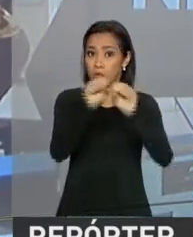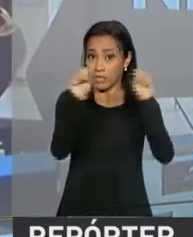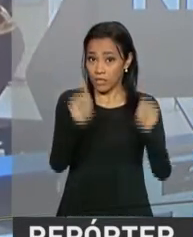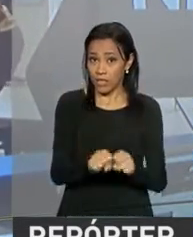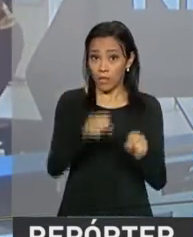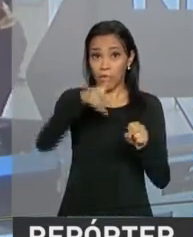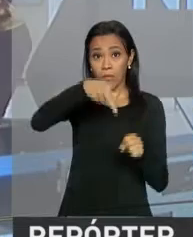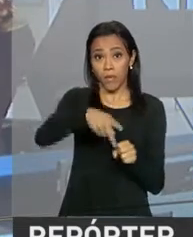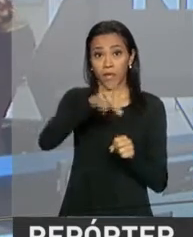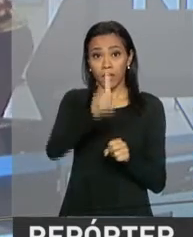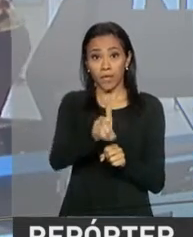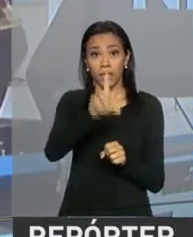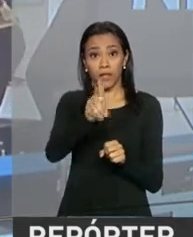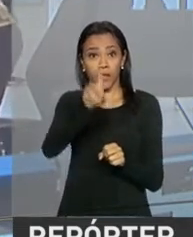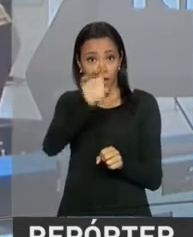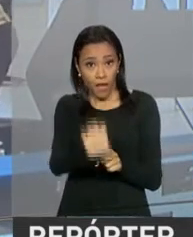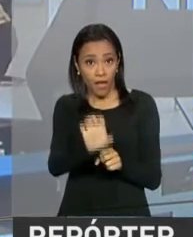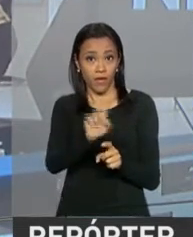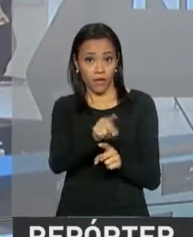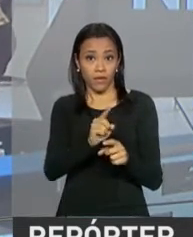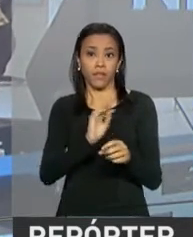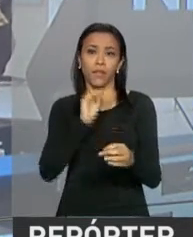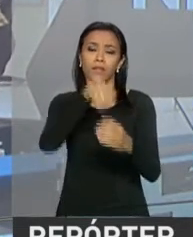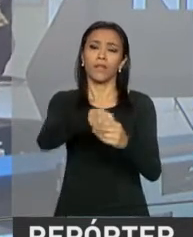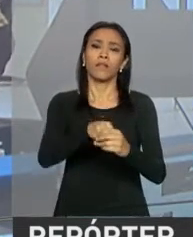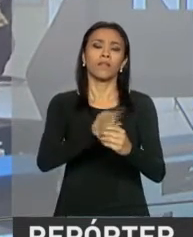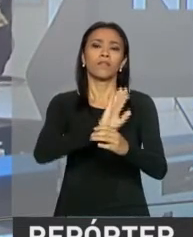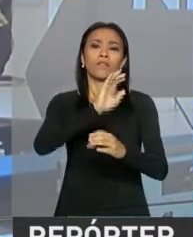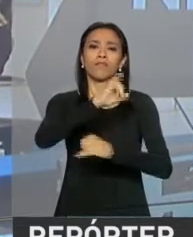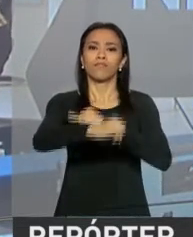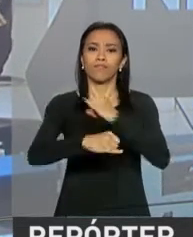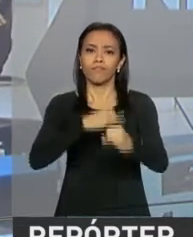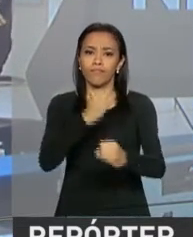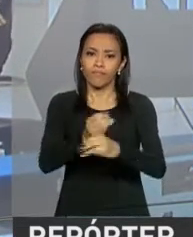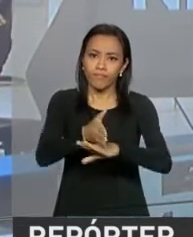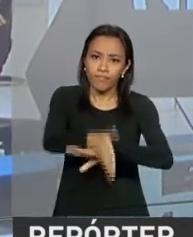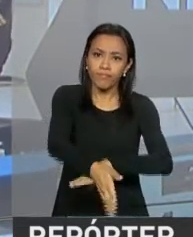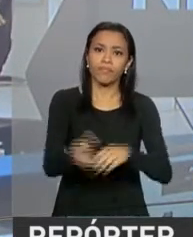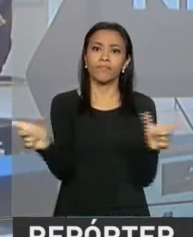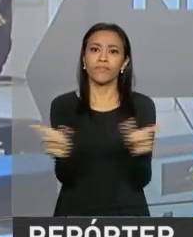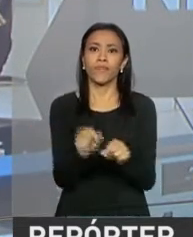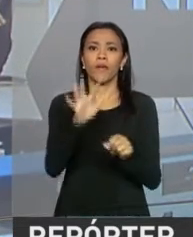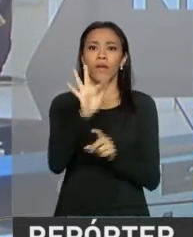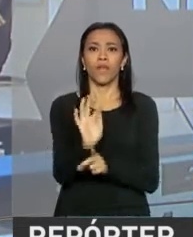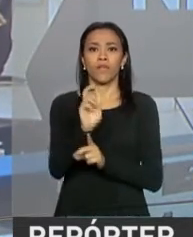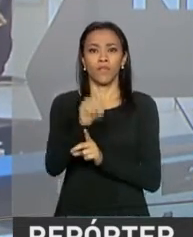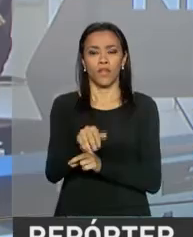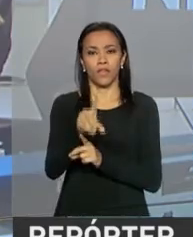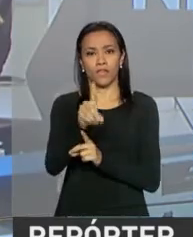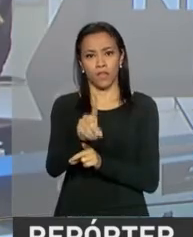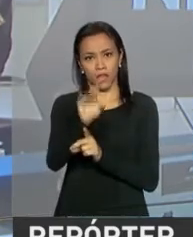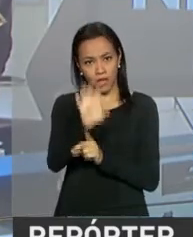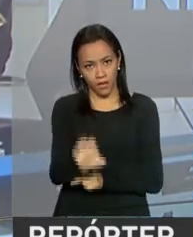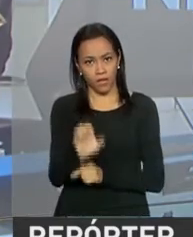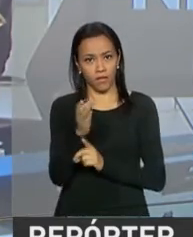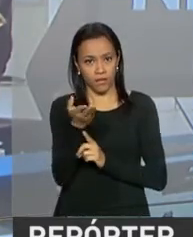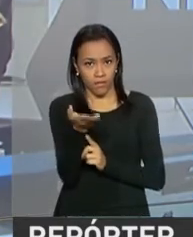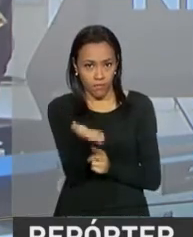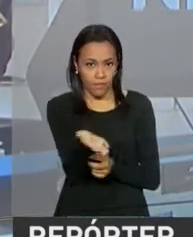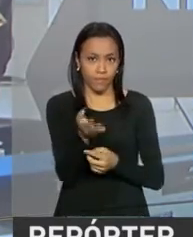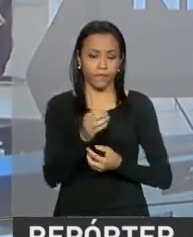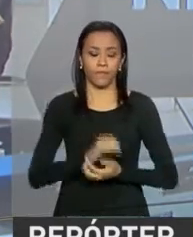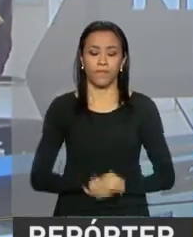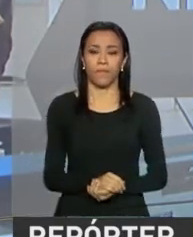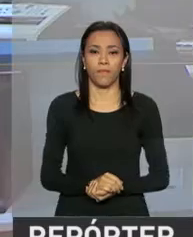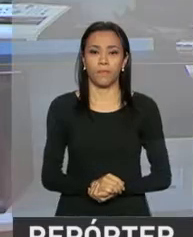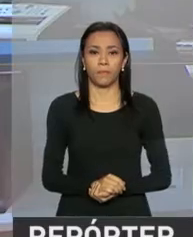pdf e interativo portal eletrônico do fnde é o fundo nacional de desenvolvimento da